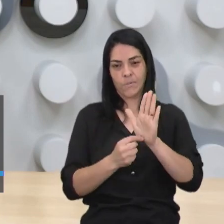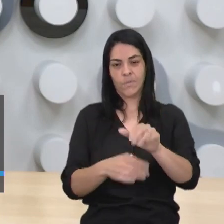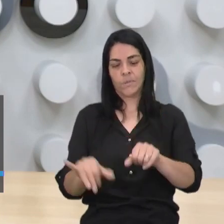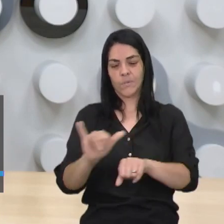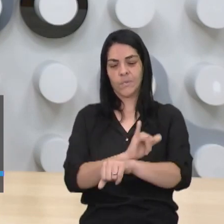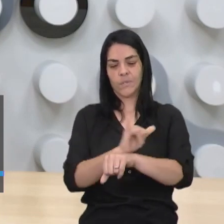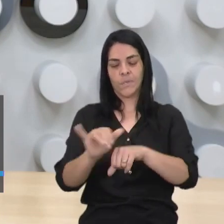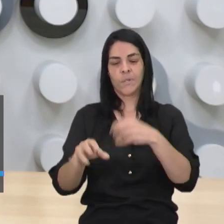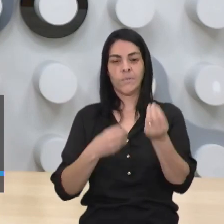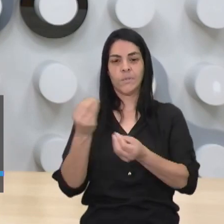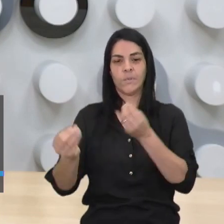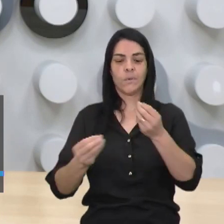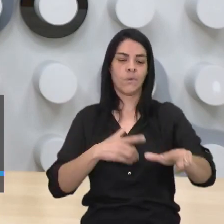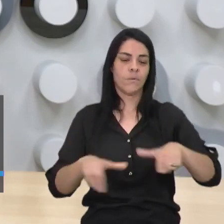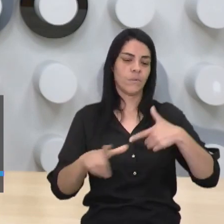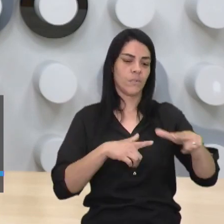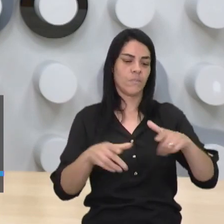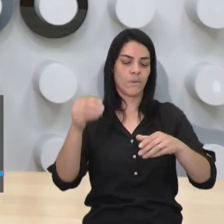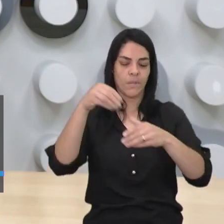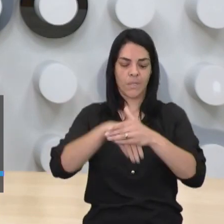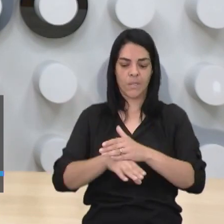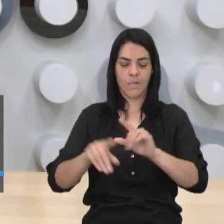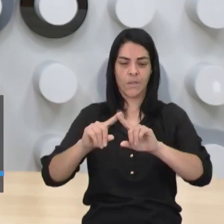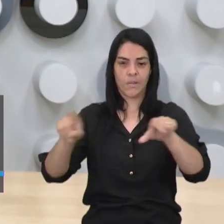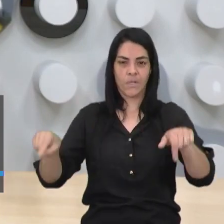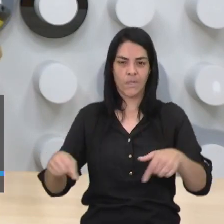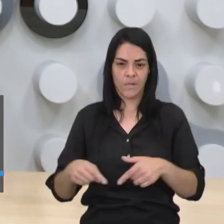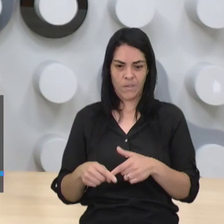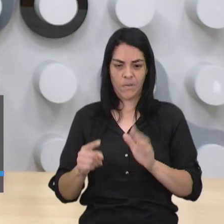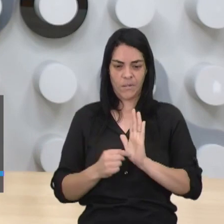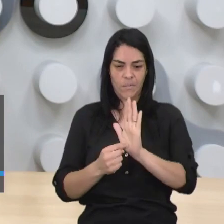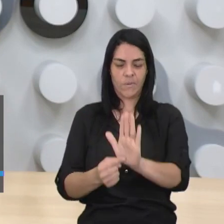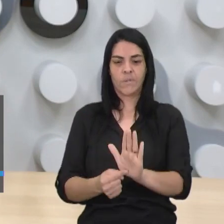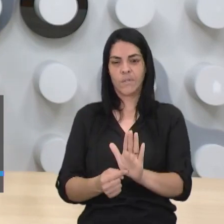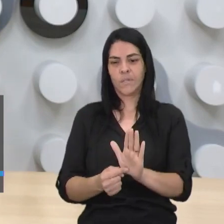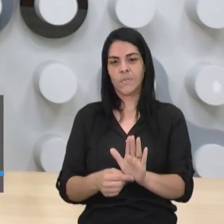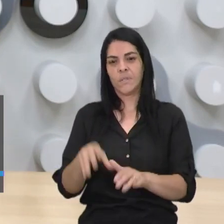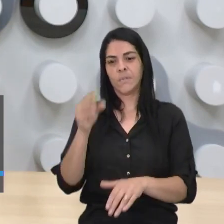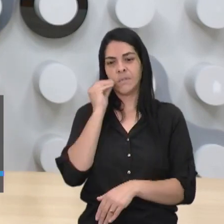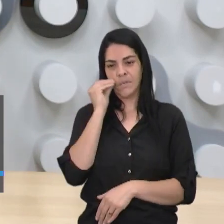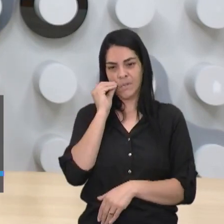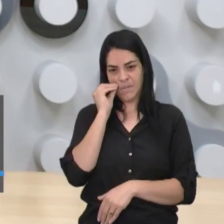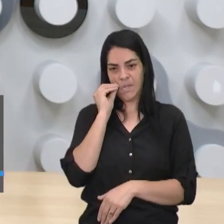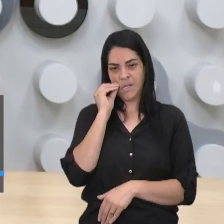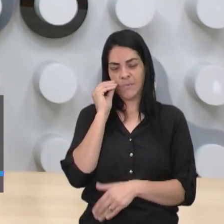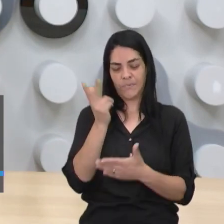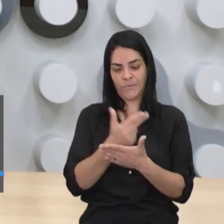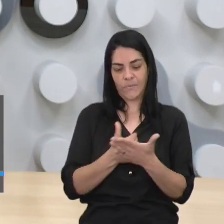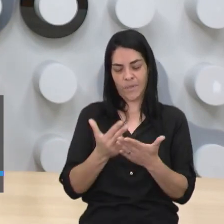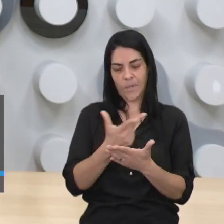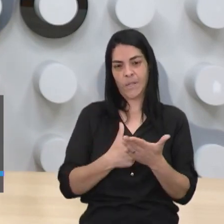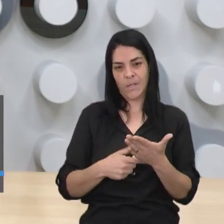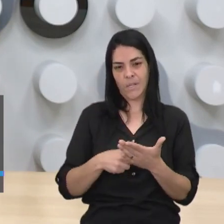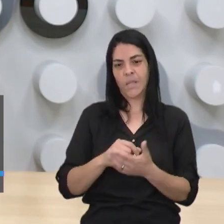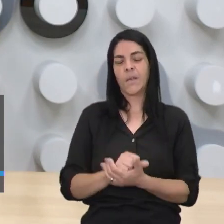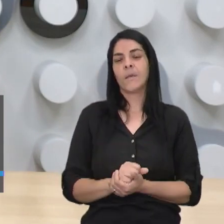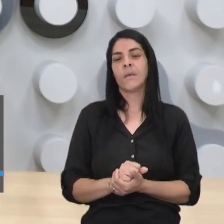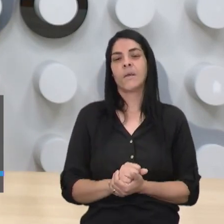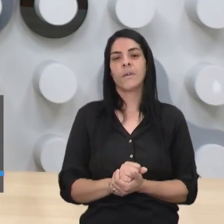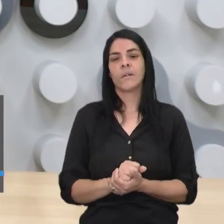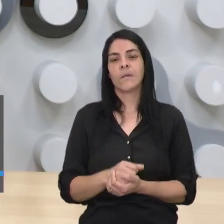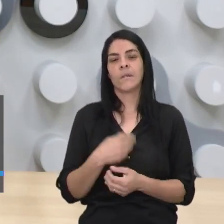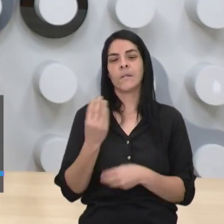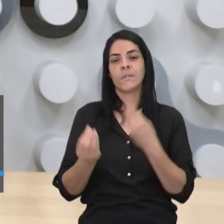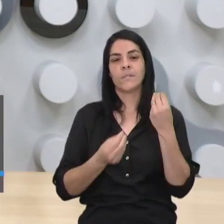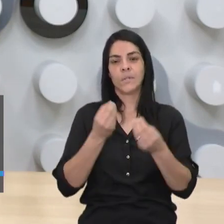isso também na sala de aula, né? Trouxe um globo aqui onde tentei desenhar via post-it aí o formato de como